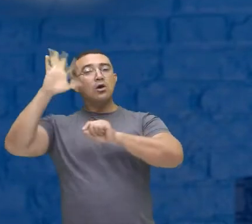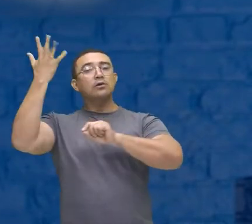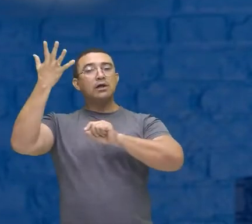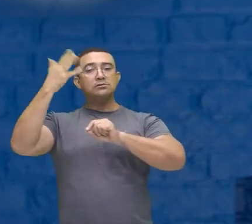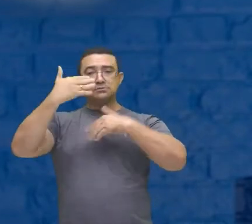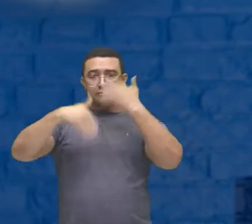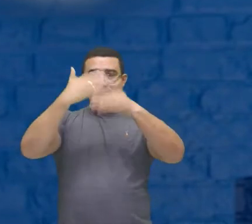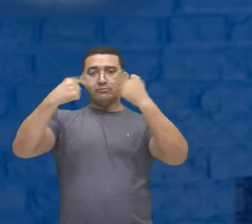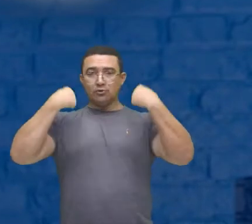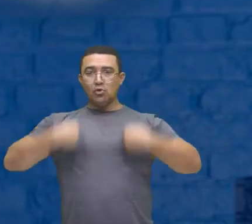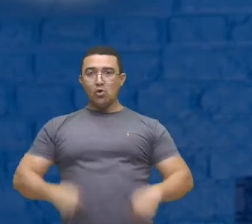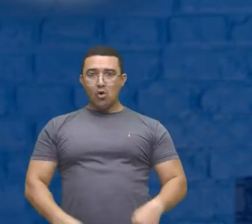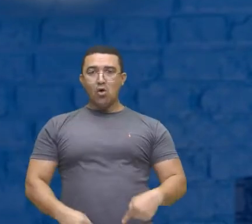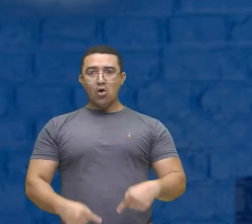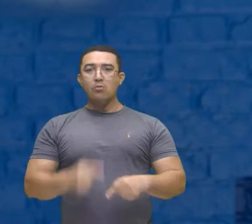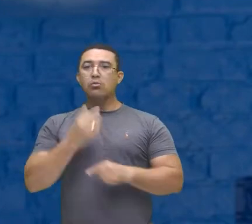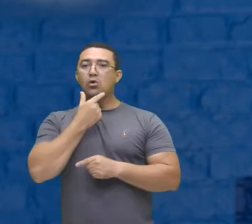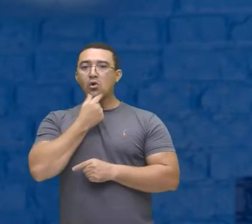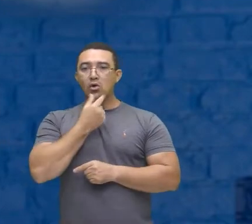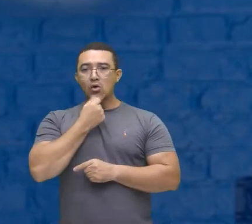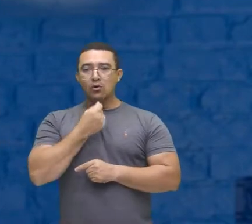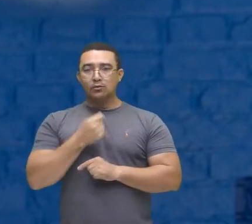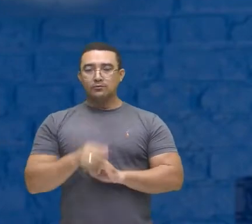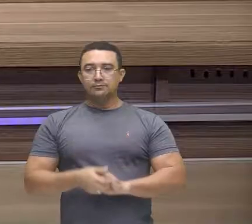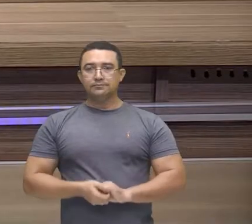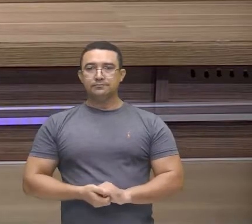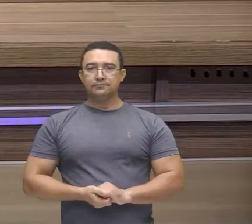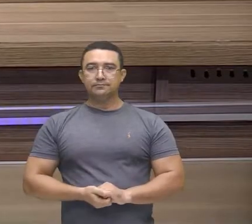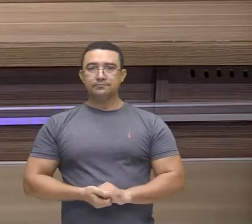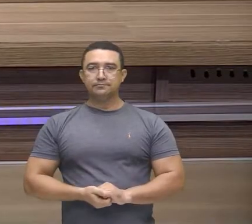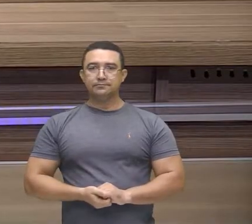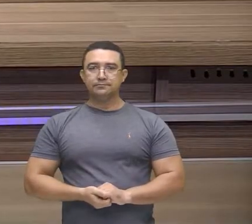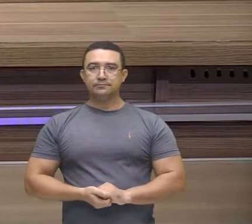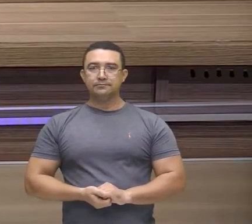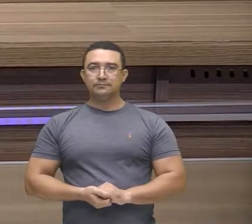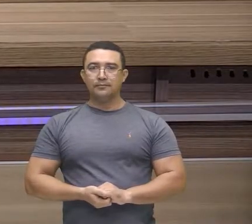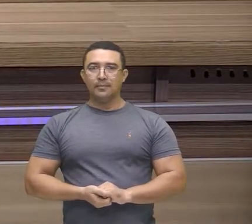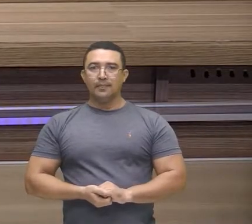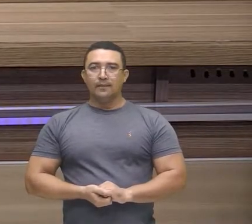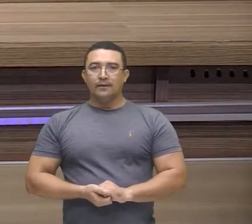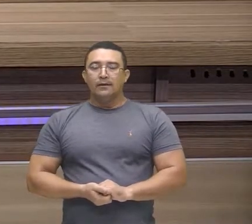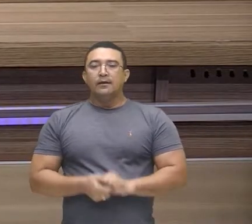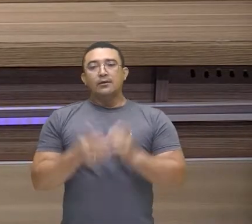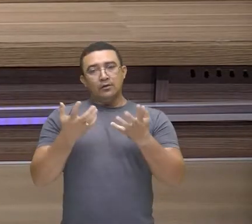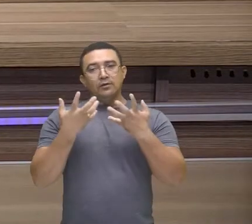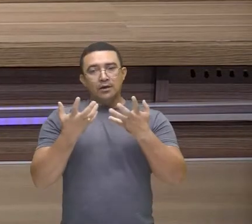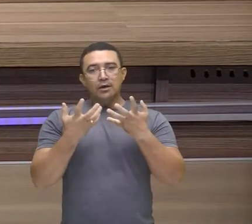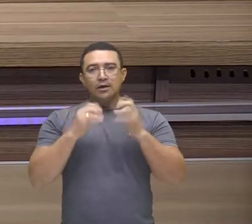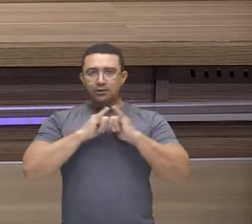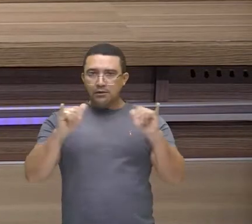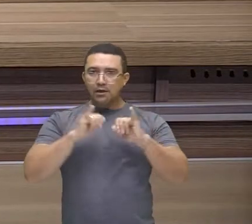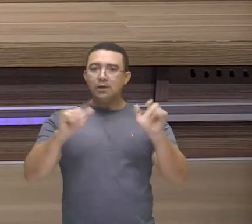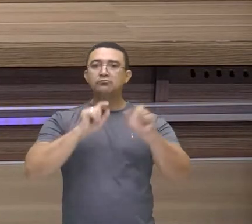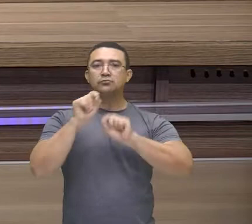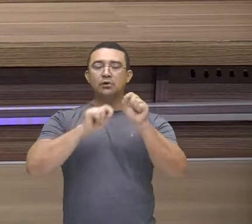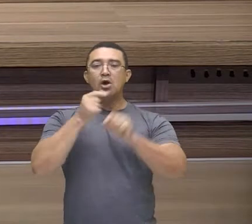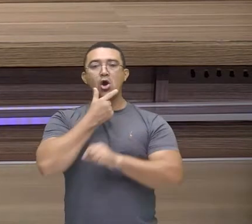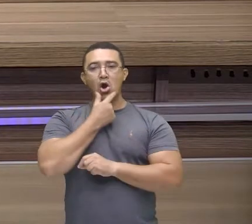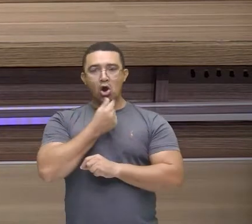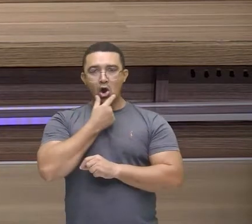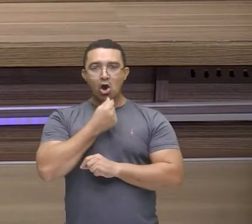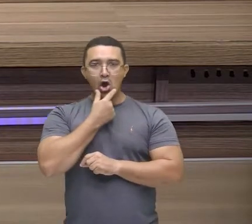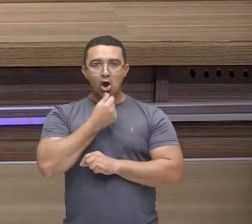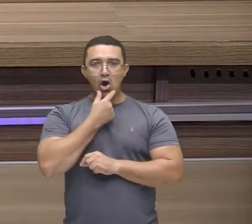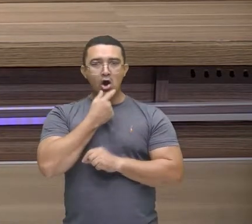menino? O corpo do menino, ele é aquilo que a gente está tentando dizer, né? Quer dizer, o menino, ele